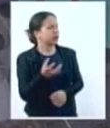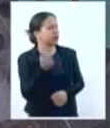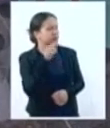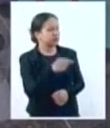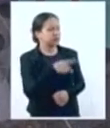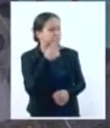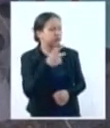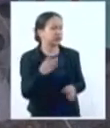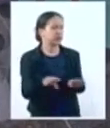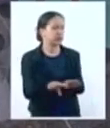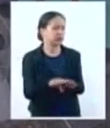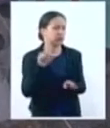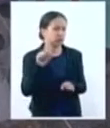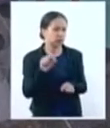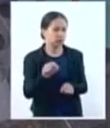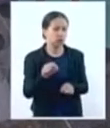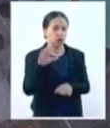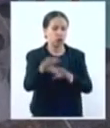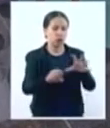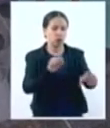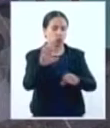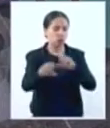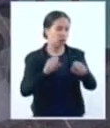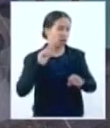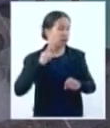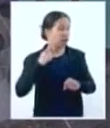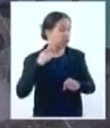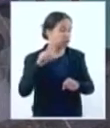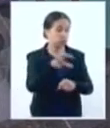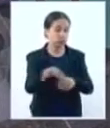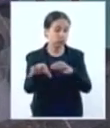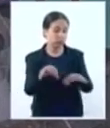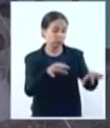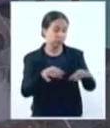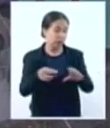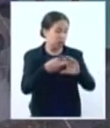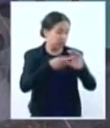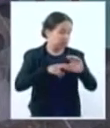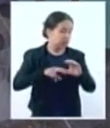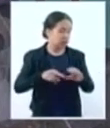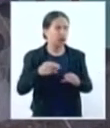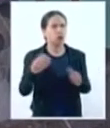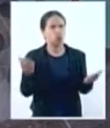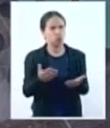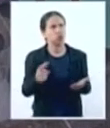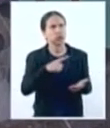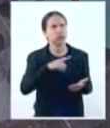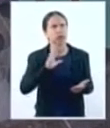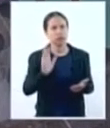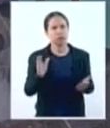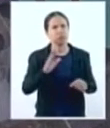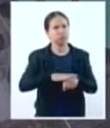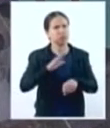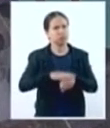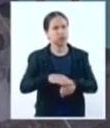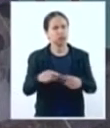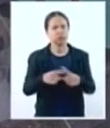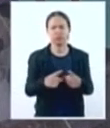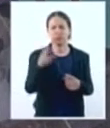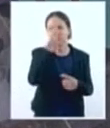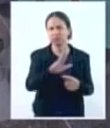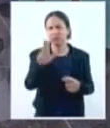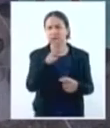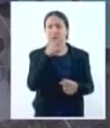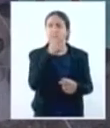senhor acompanha essa coleta seletiva no município, agora é mais atuante, mas eu acho que Uberlândia demorou muito para se... Aderir, acho